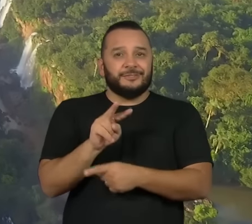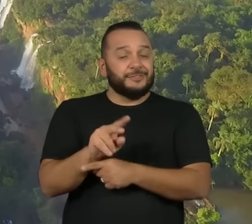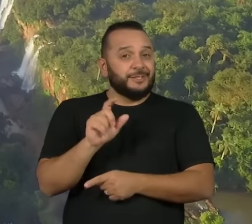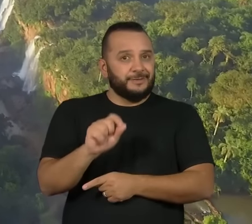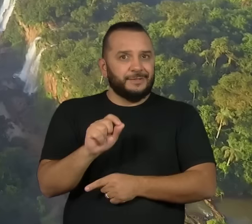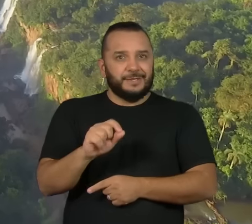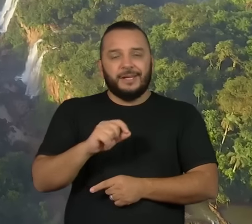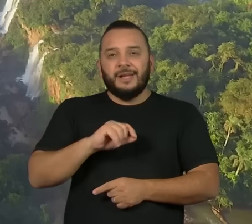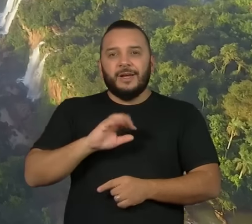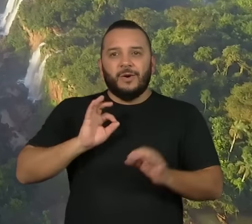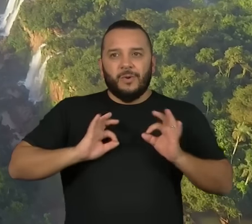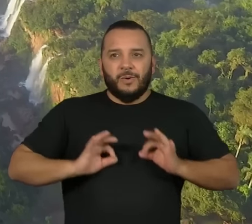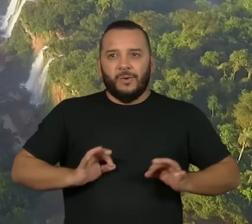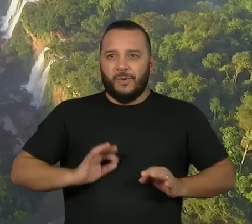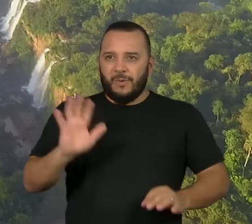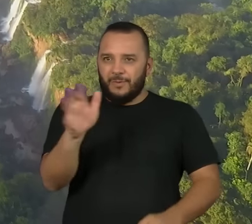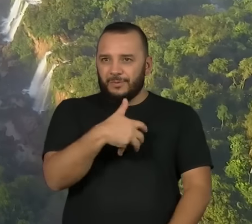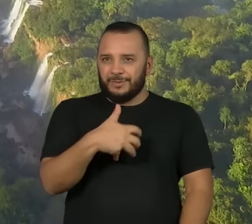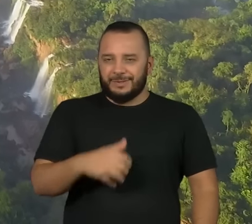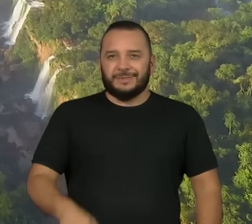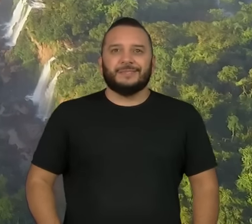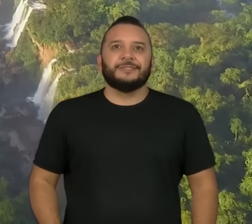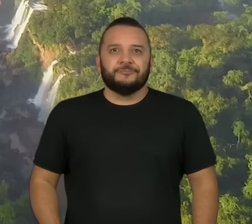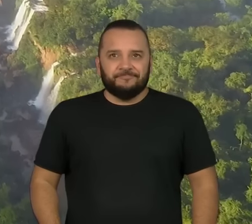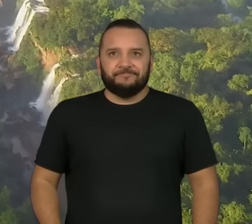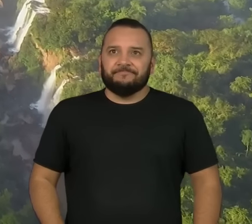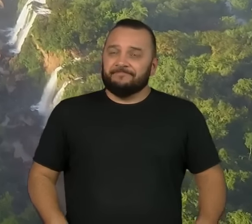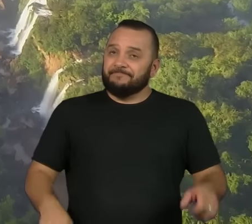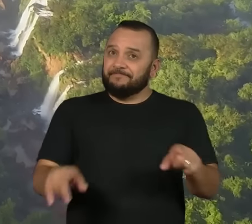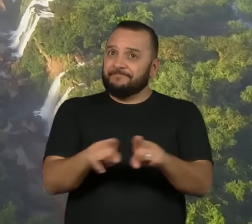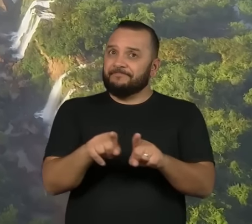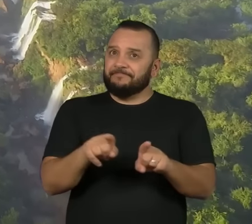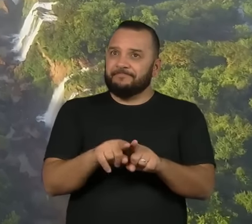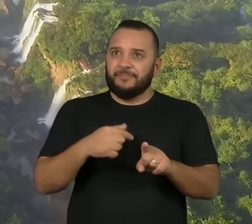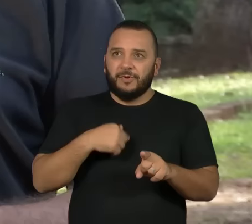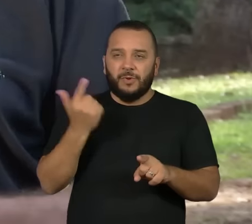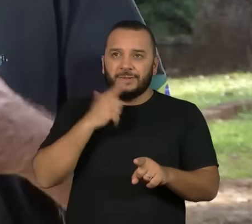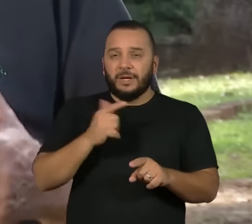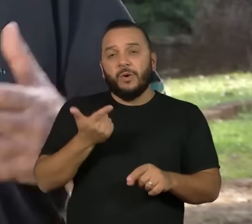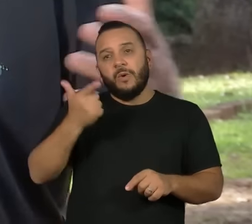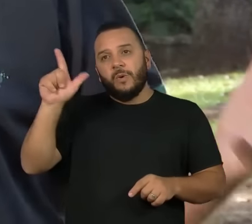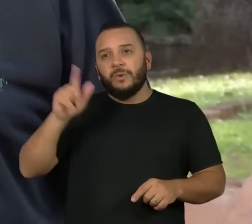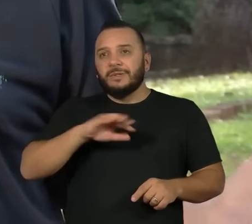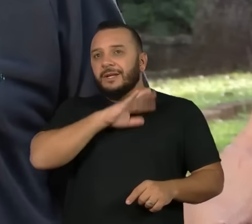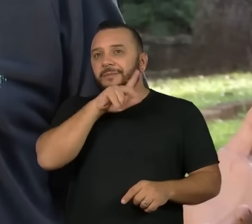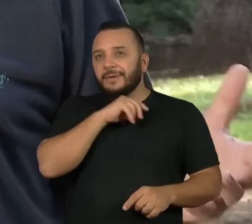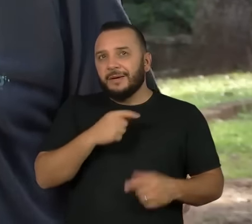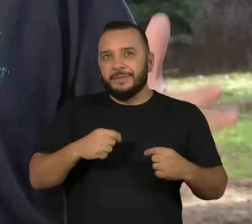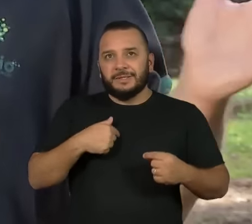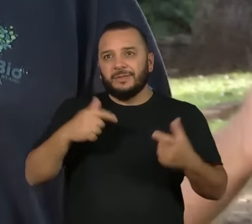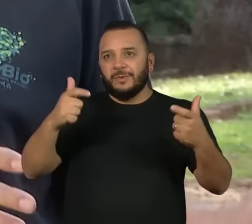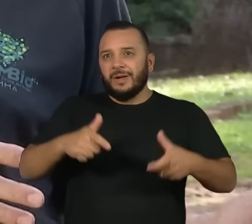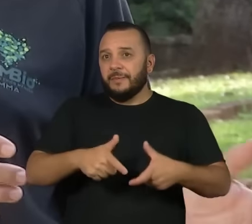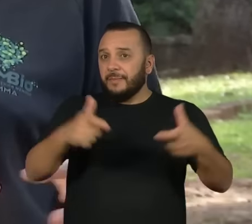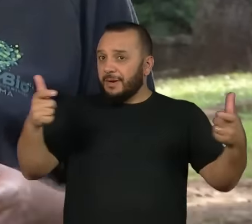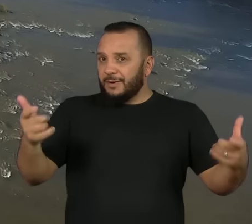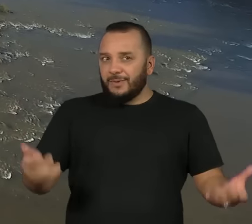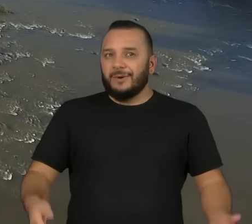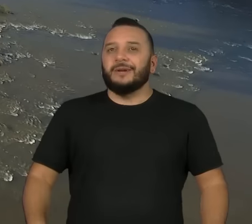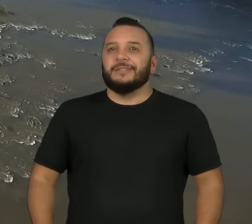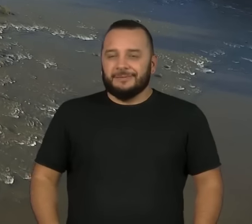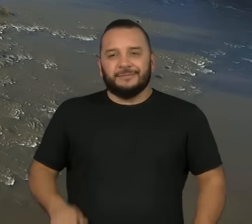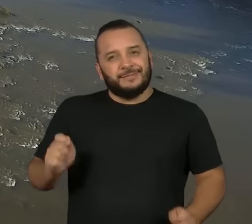exemplo, de onça-pintada. Quiçá a gente recupere lá a arpia ou outros animais que precisam de um território maior do que um único